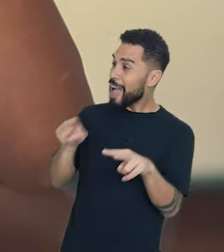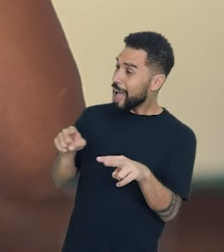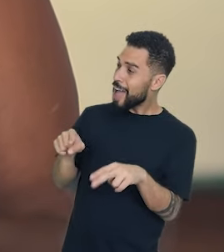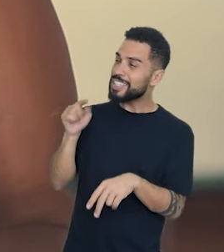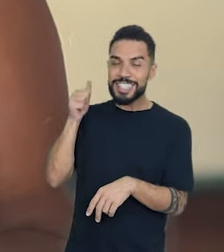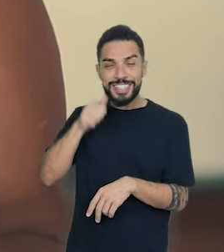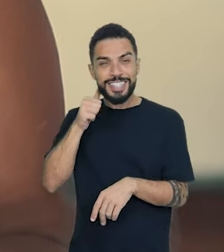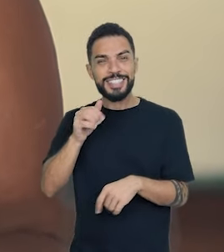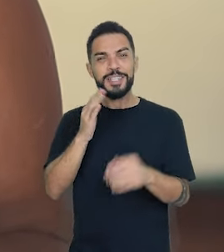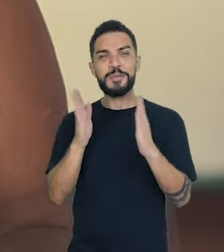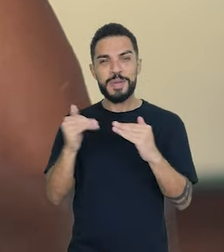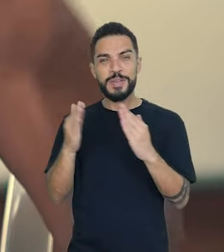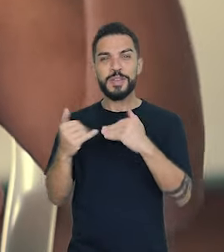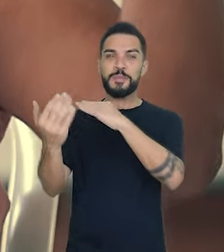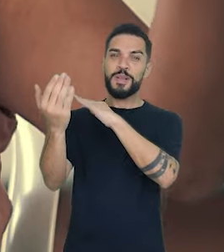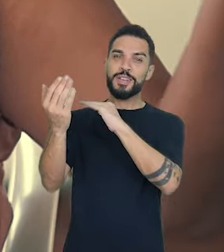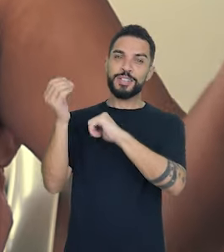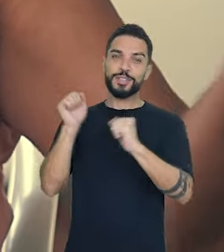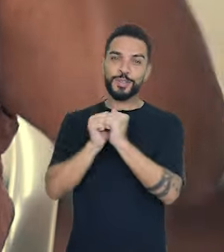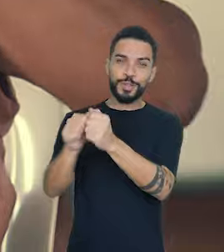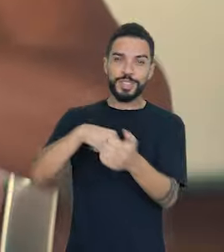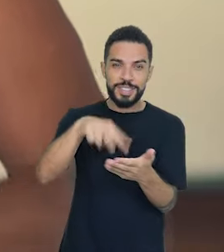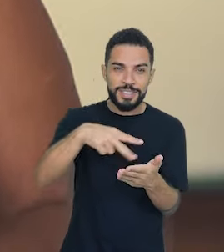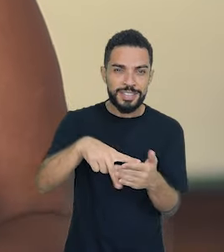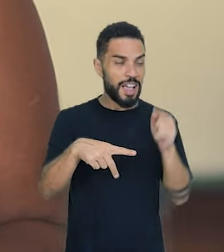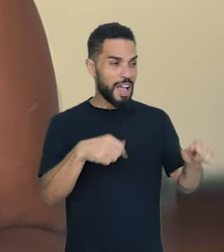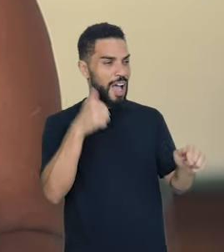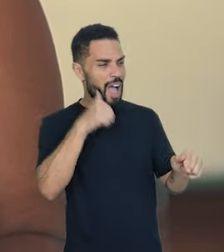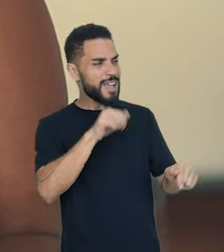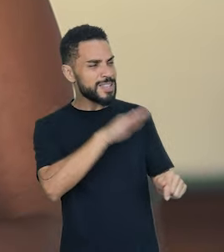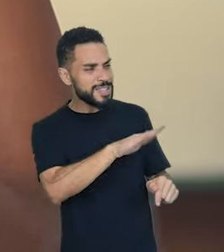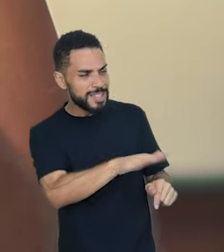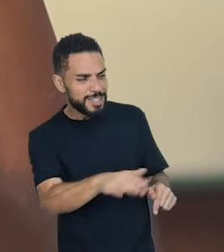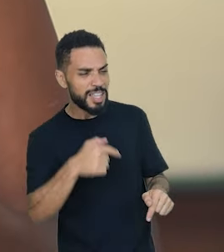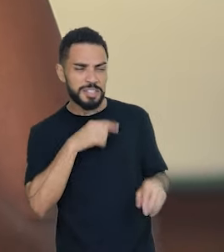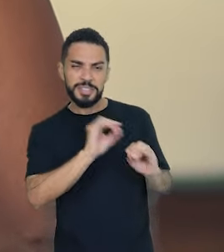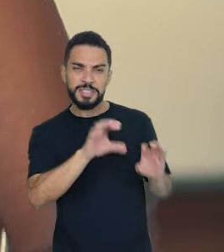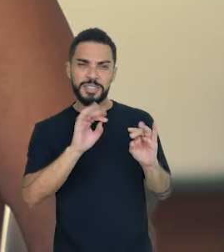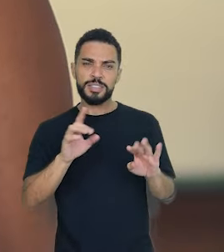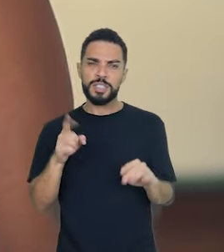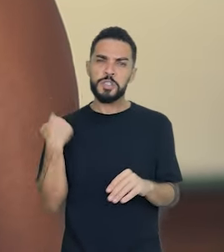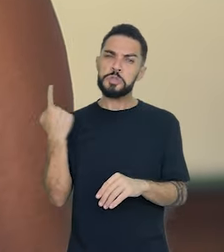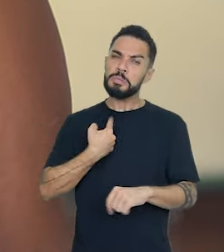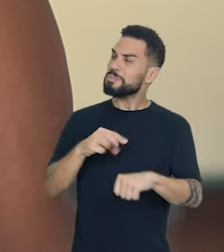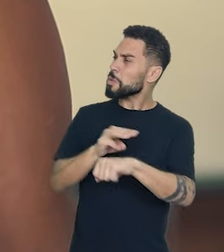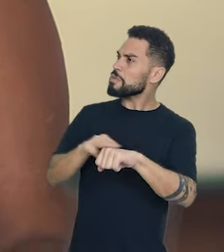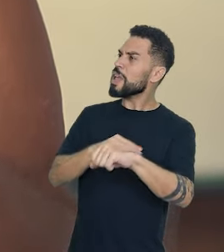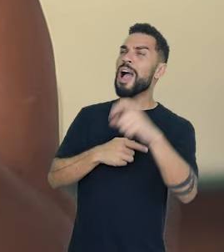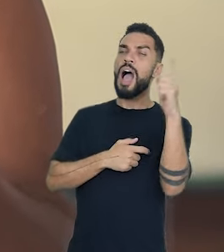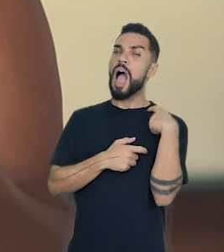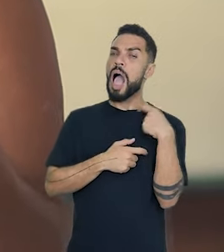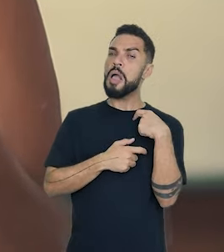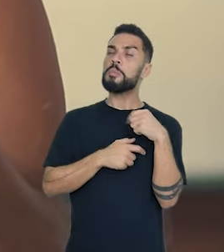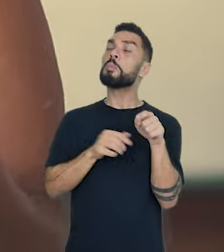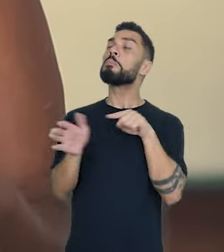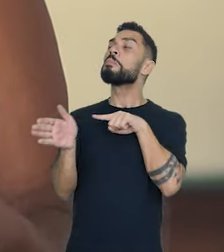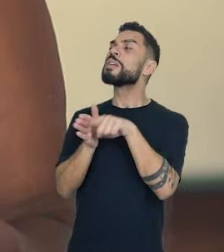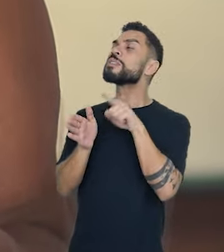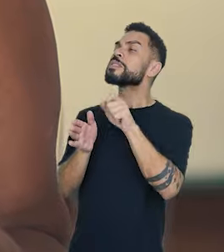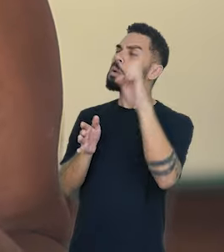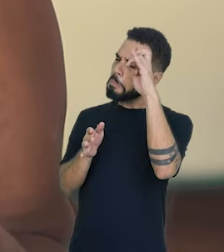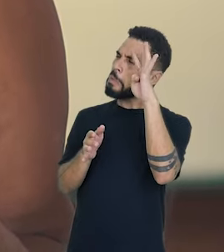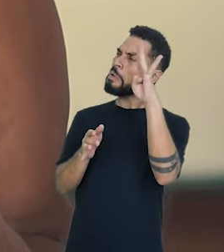daqui pediu para dançar comigo, olha esse menino aqui eu ensinei. E foi mostrando. E aí eu perguntei, qual o